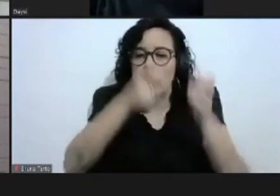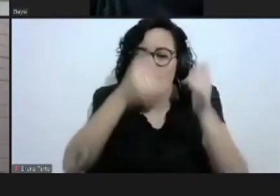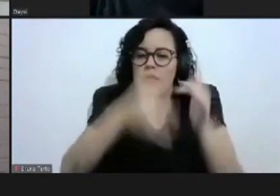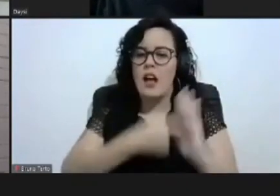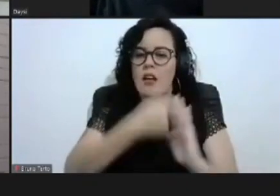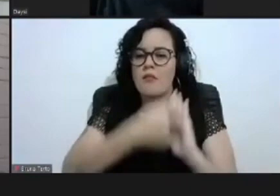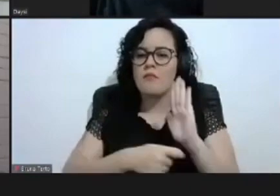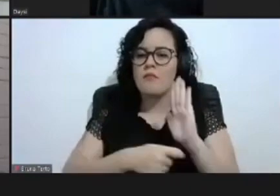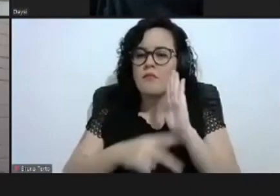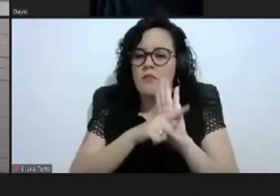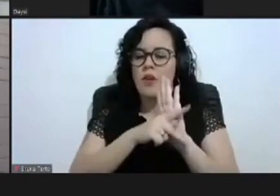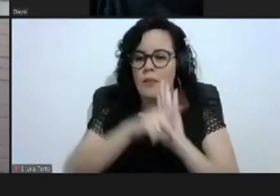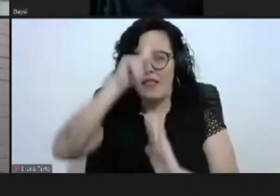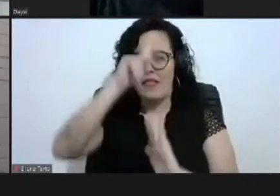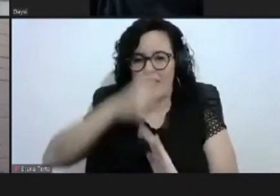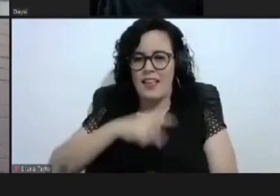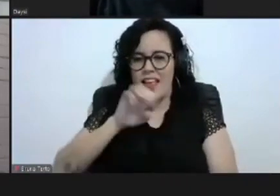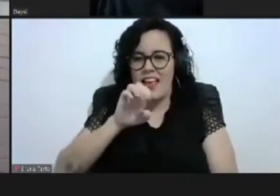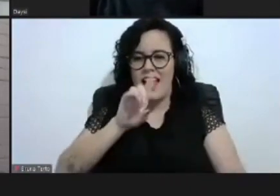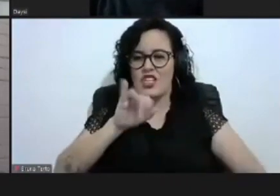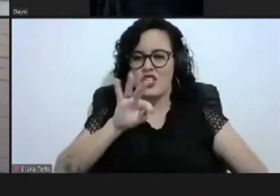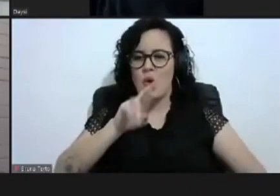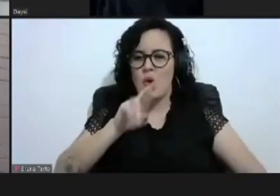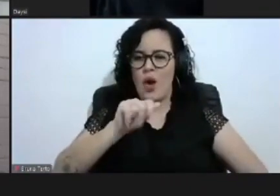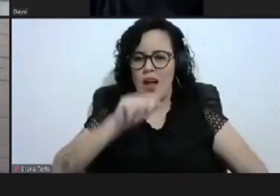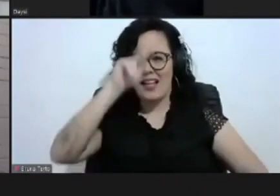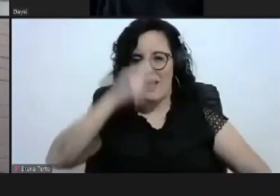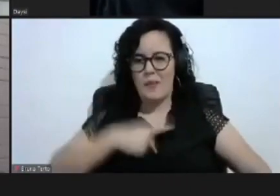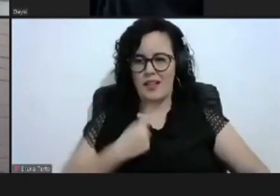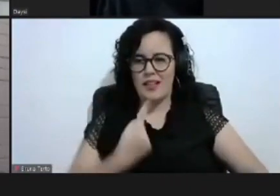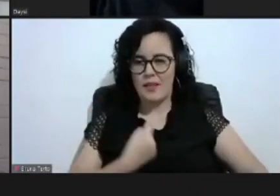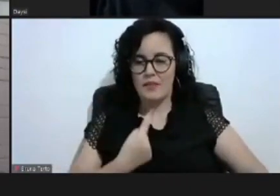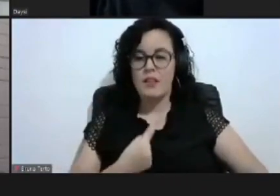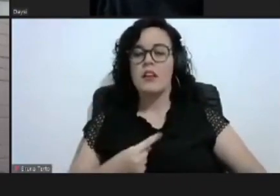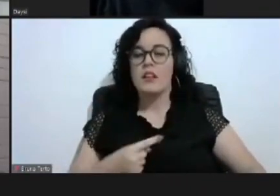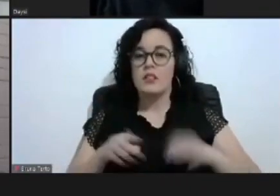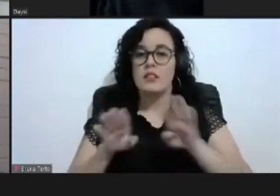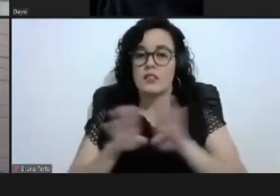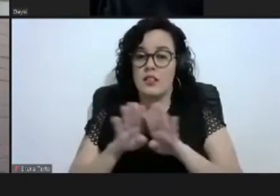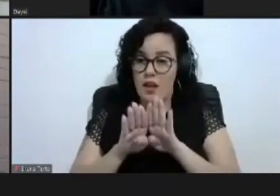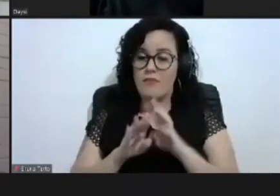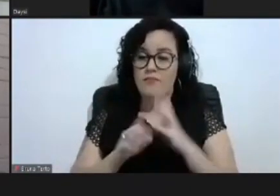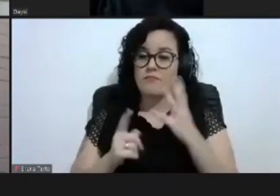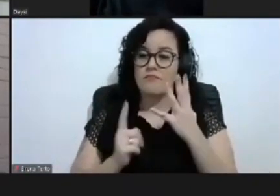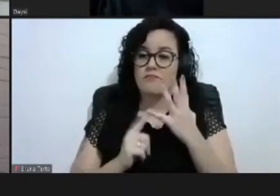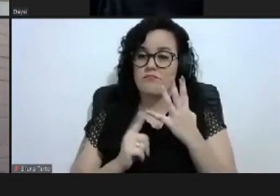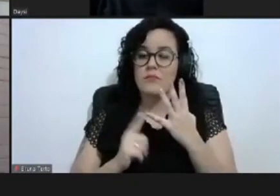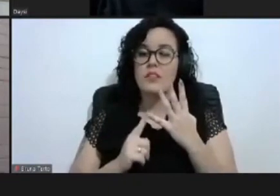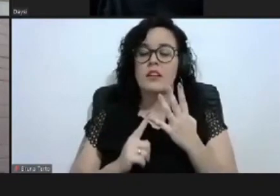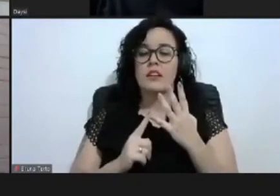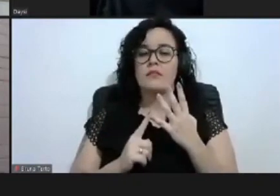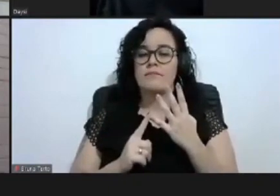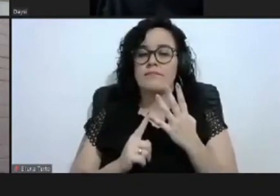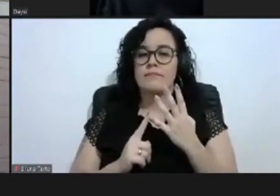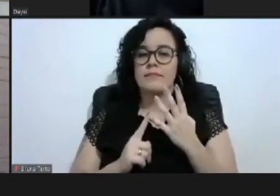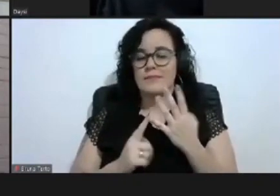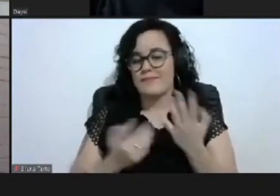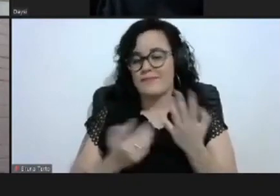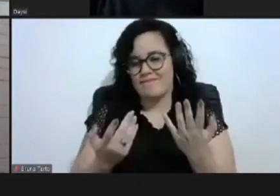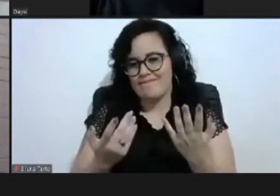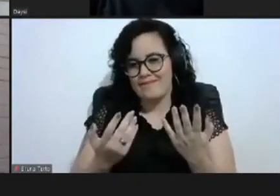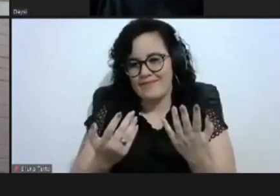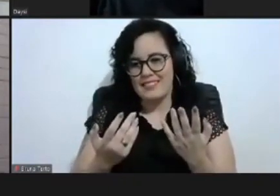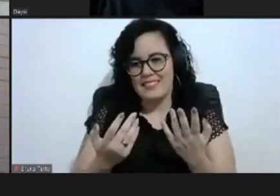para mediar, né, para fazer o conserto desse trio que nós convidamos, eu não teria um